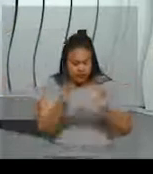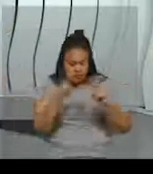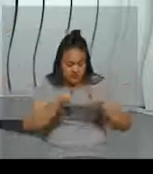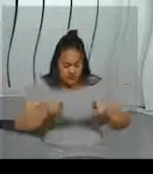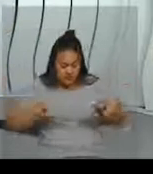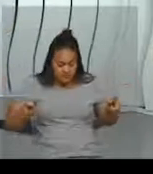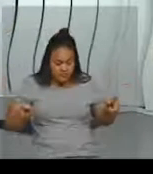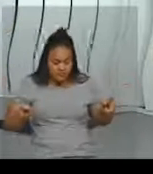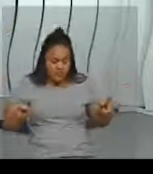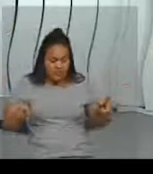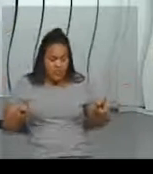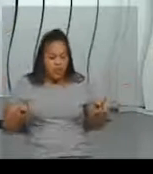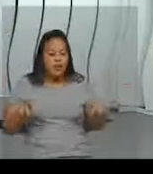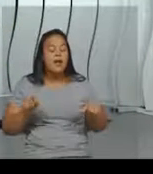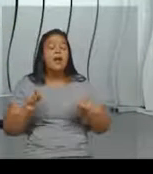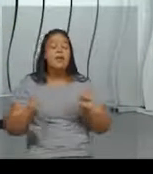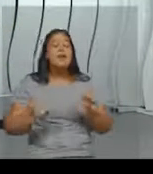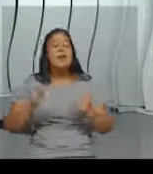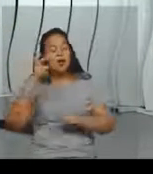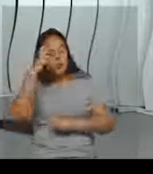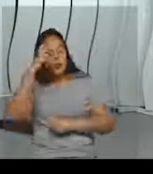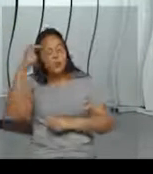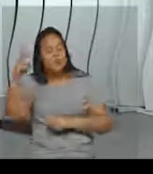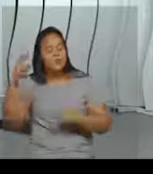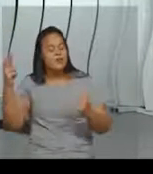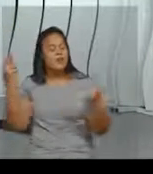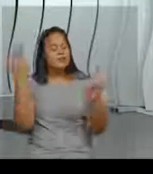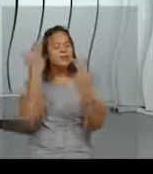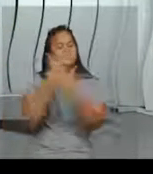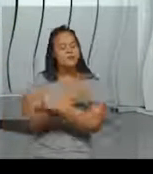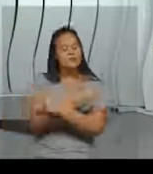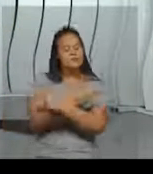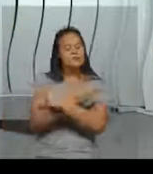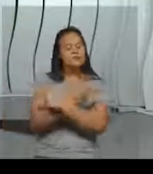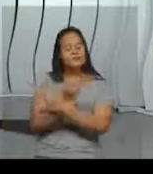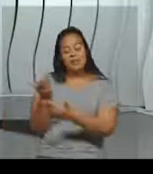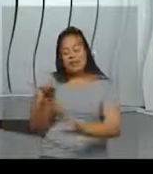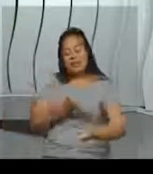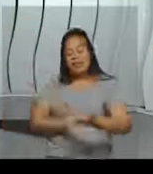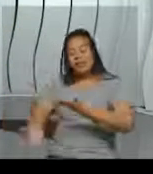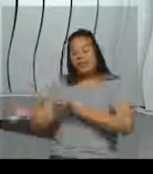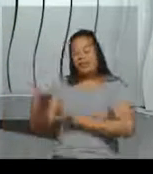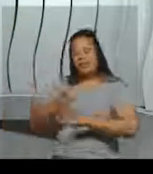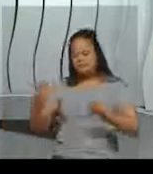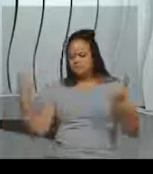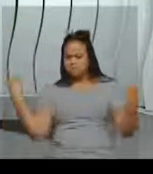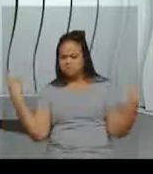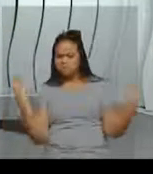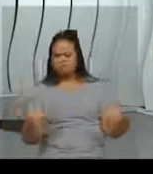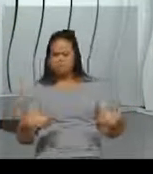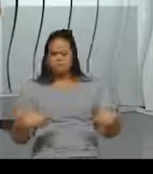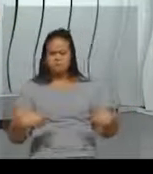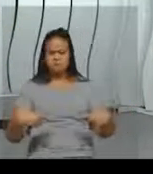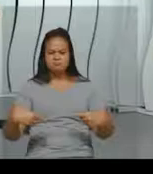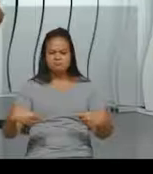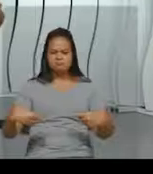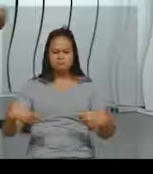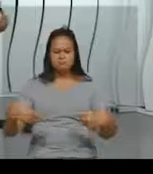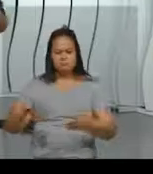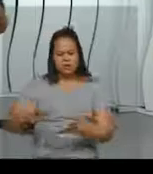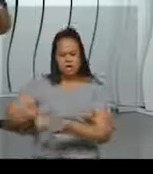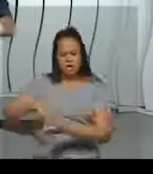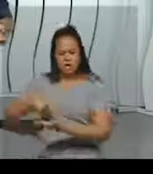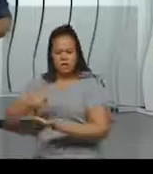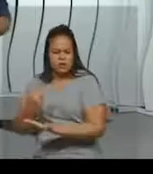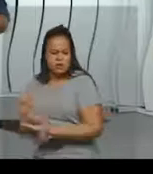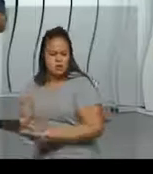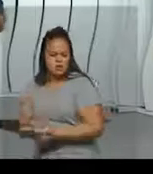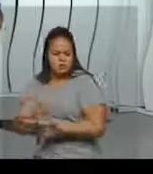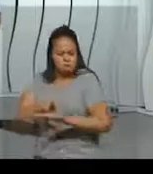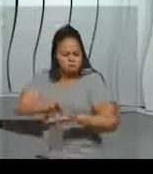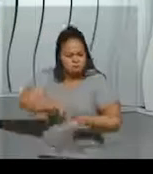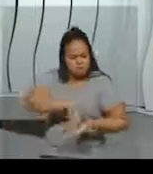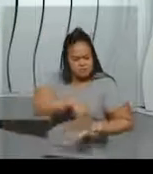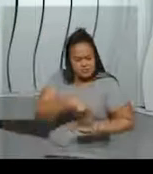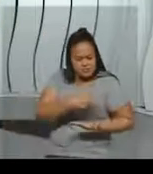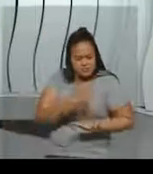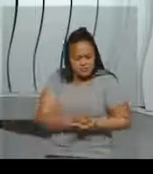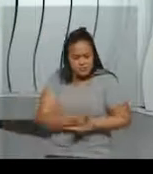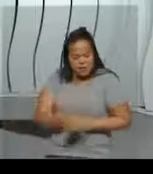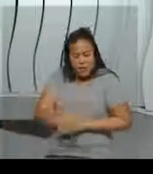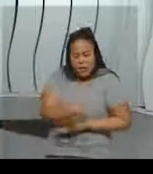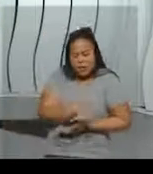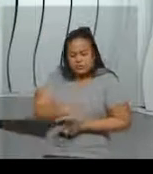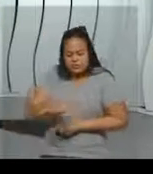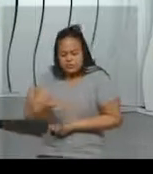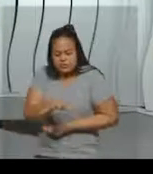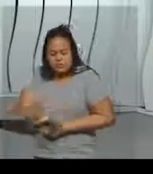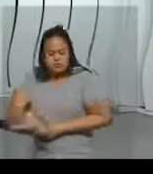da cultura hip hop. Né? Então, por meio dessa disputa de dança, a gente poderia, então, demarcar o espaço